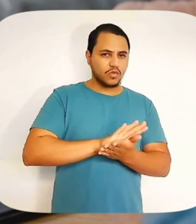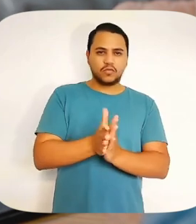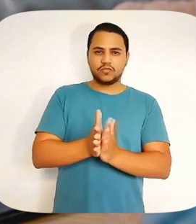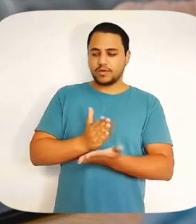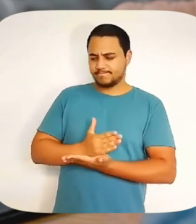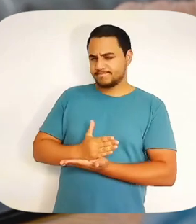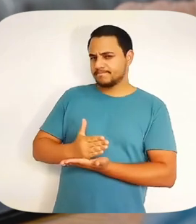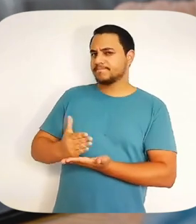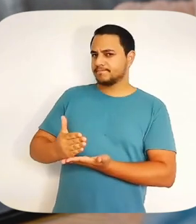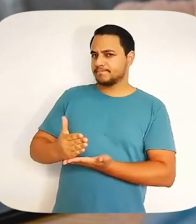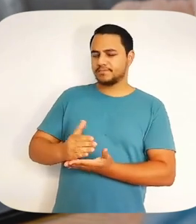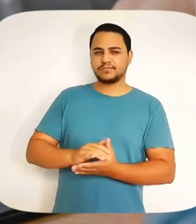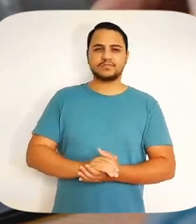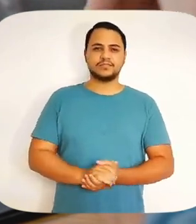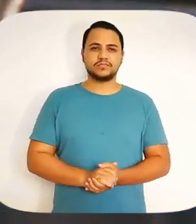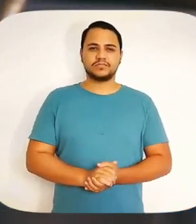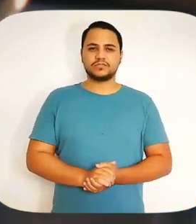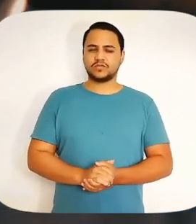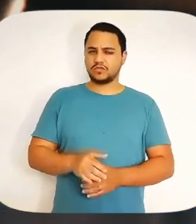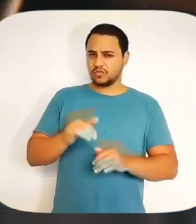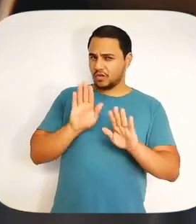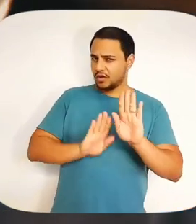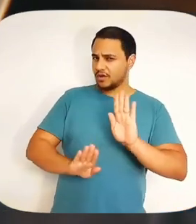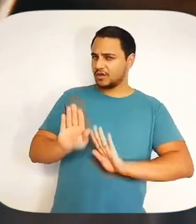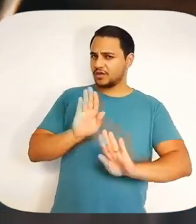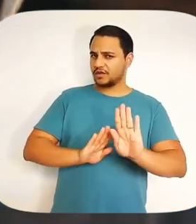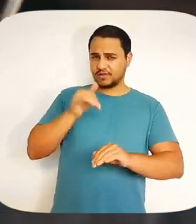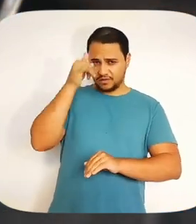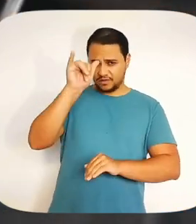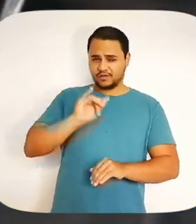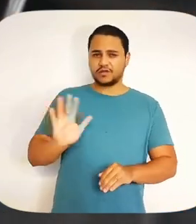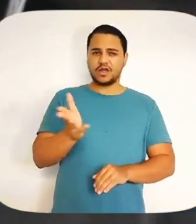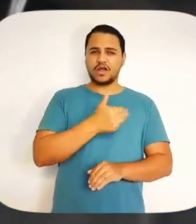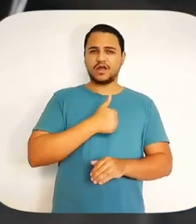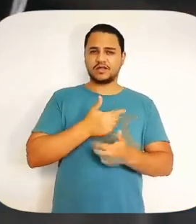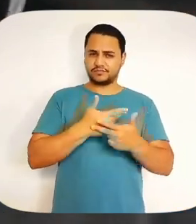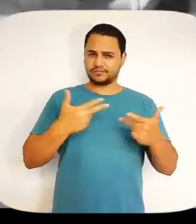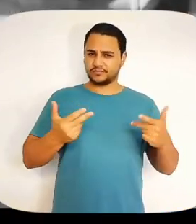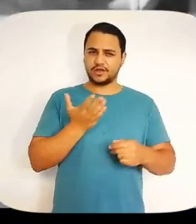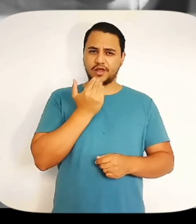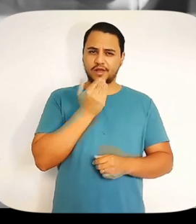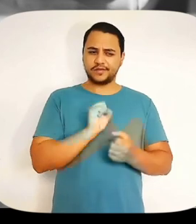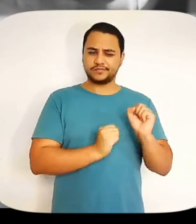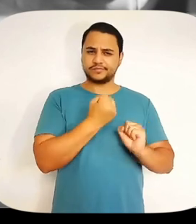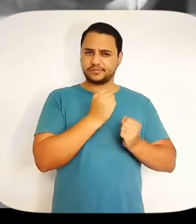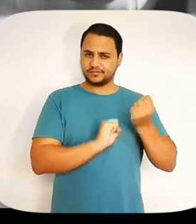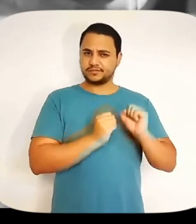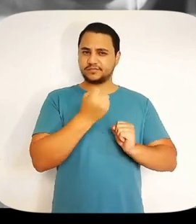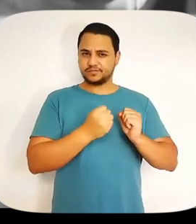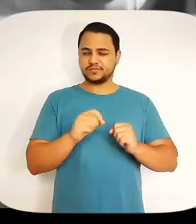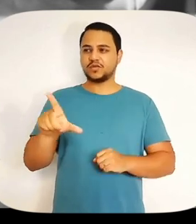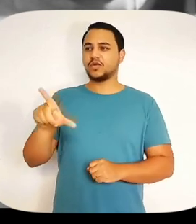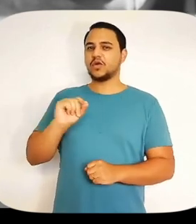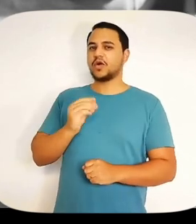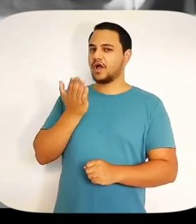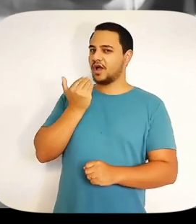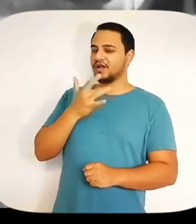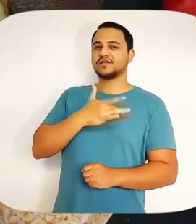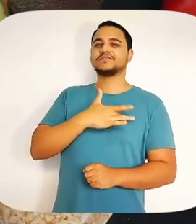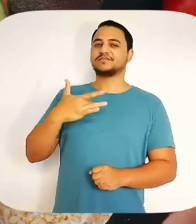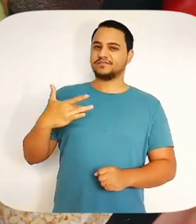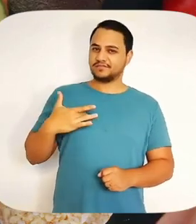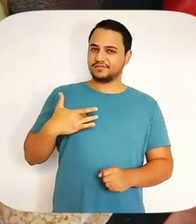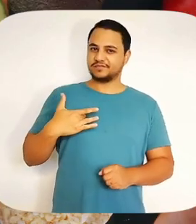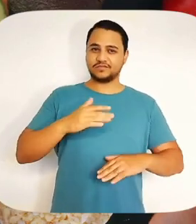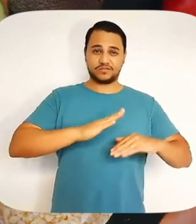erradicação em sua fase inicial previna-se evite ingerir álcool alimentos processados embutidos prefira uma